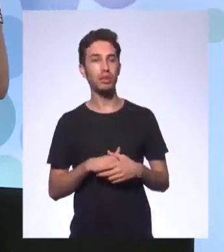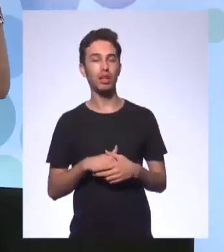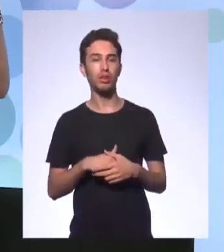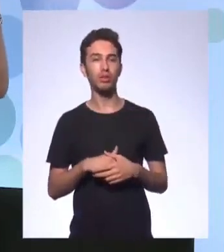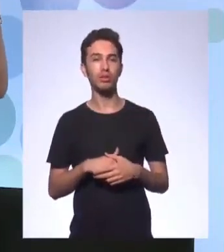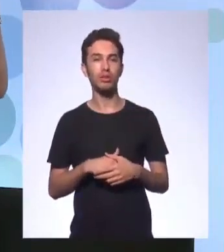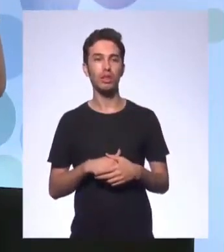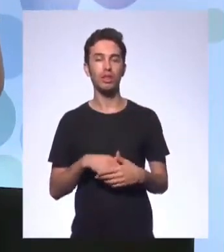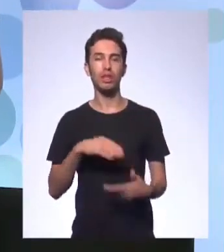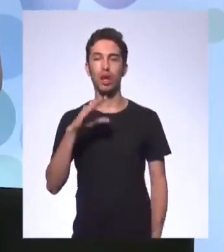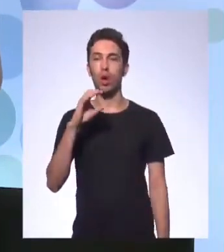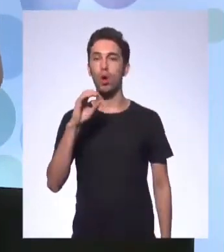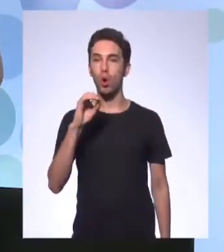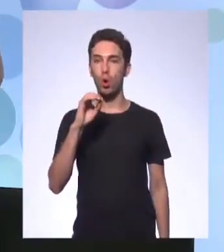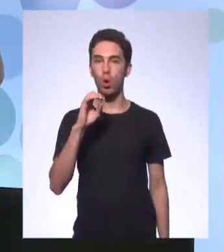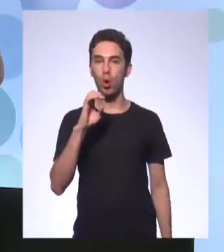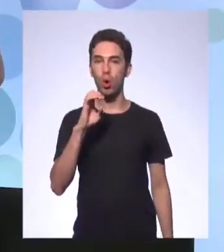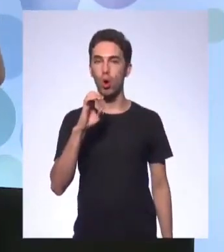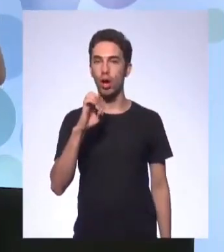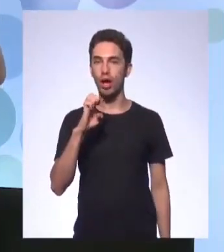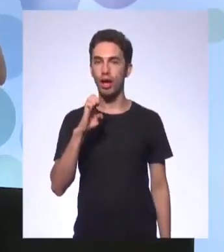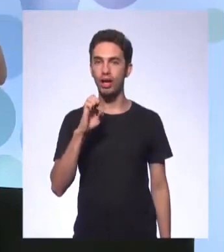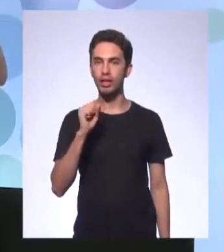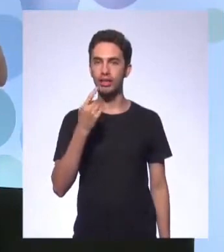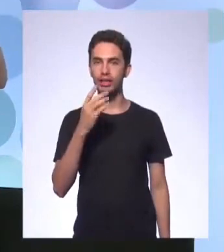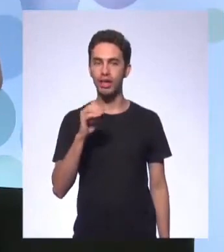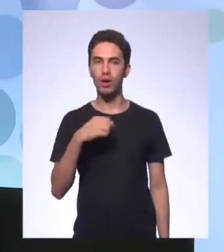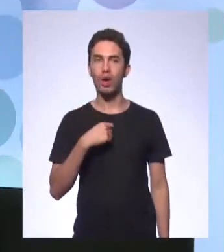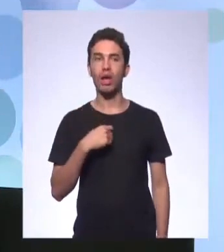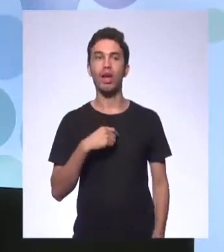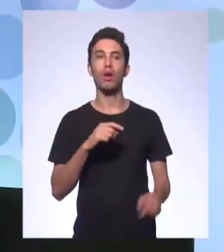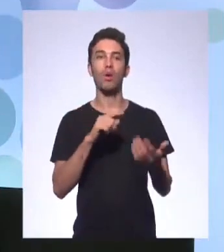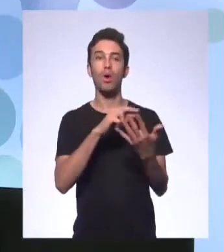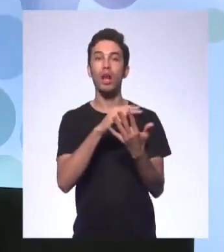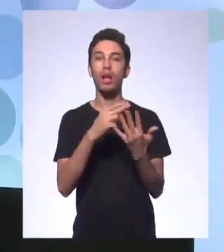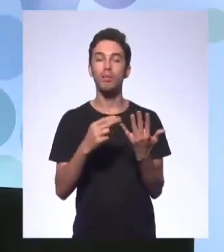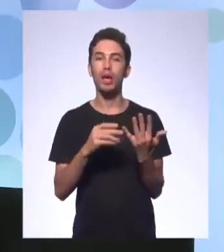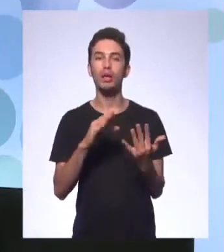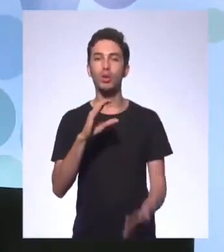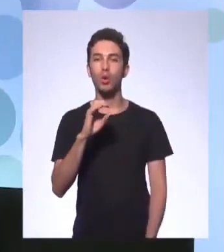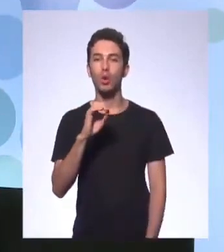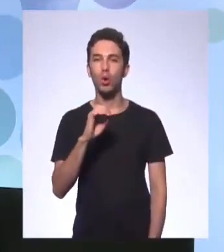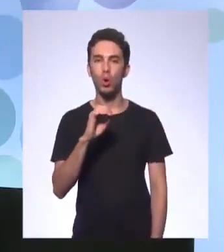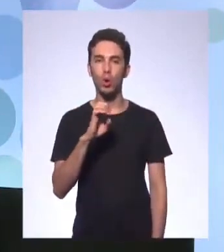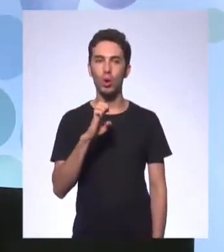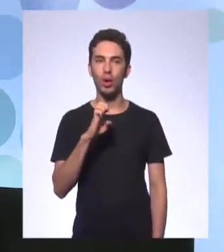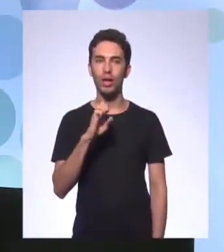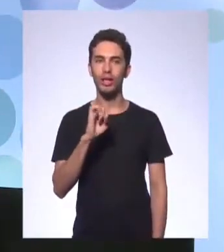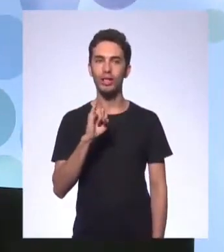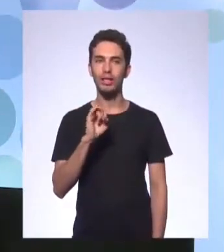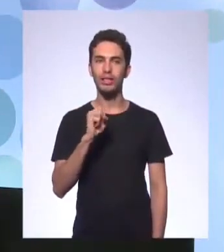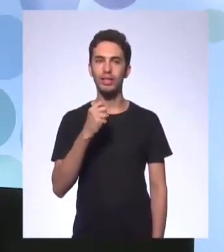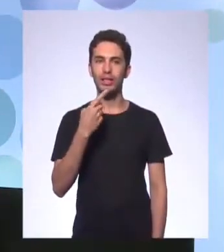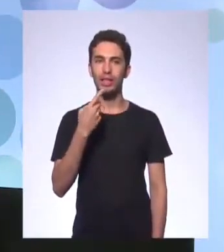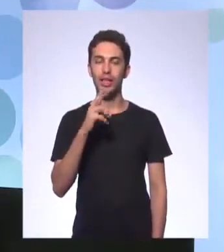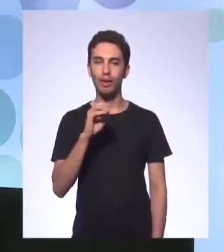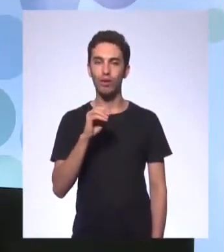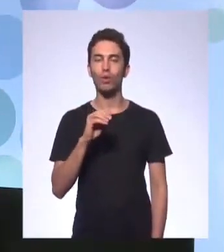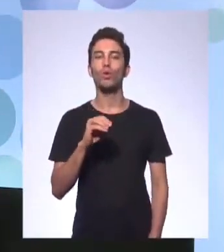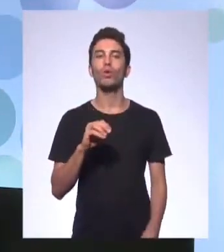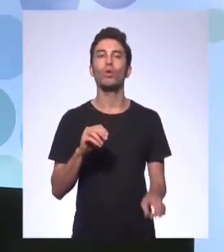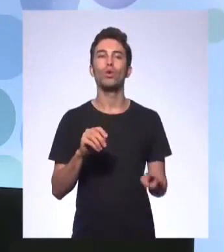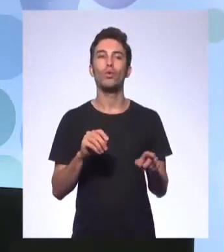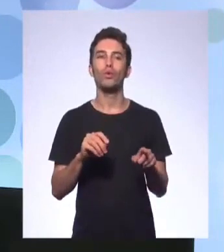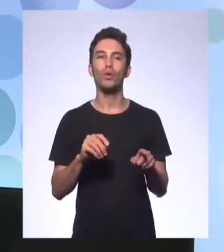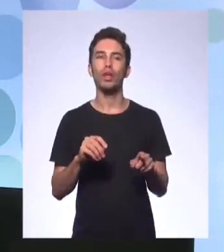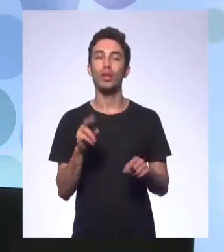seria a coesão? É o elemento coesivo que eu vou usar. Qual o elemento coesivo que eu estou usando? O mas, que é a conjunção